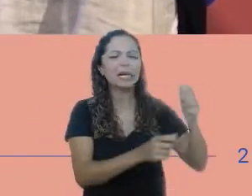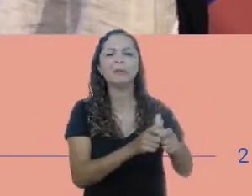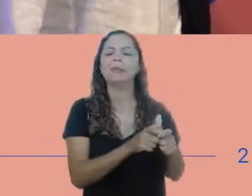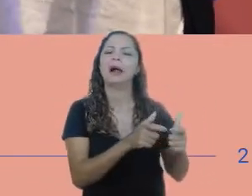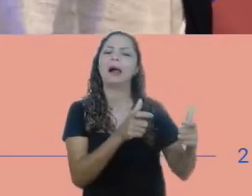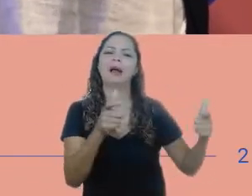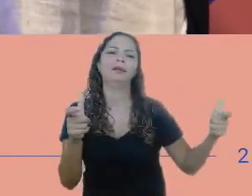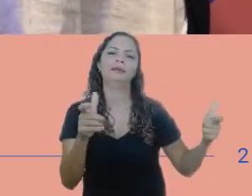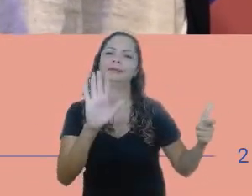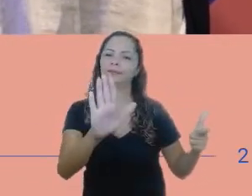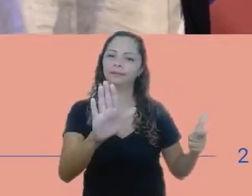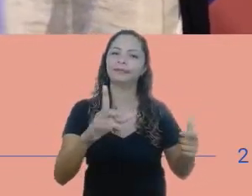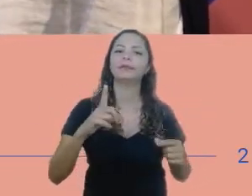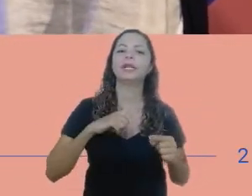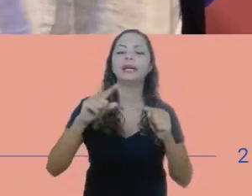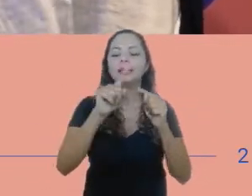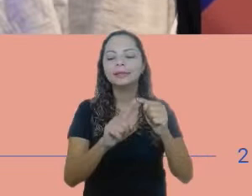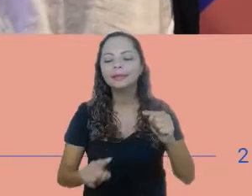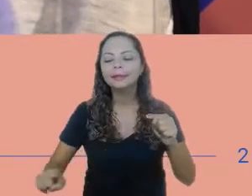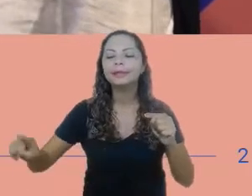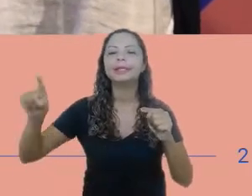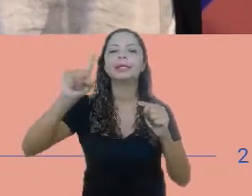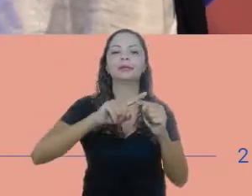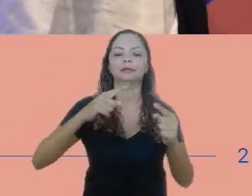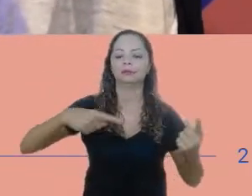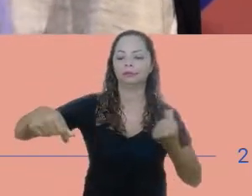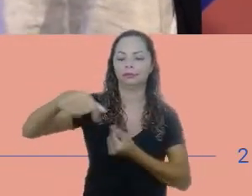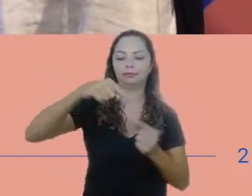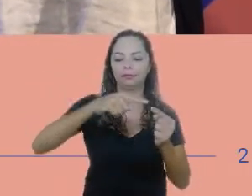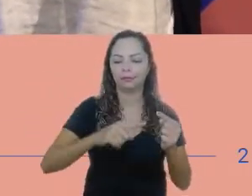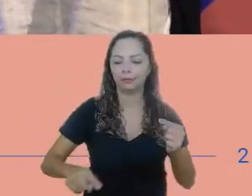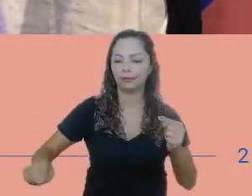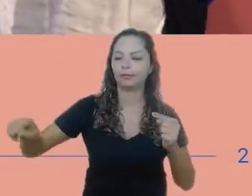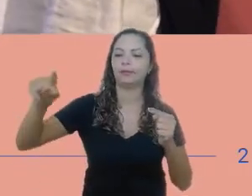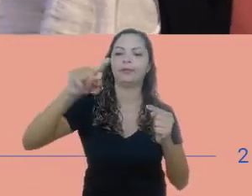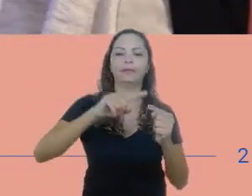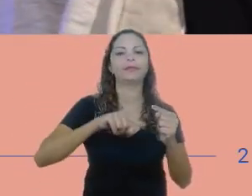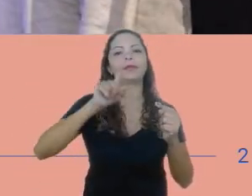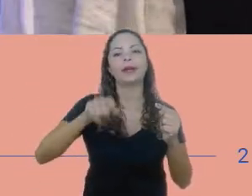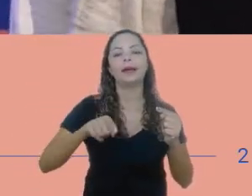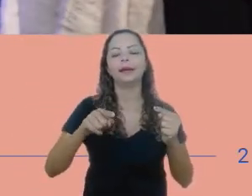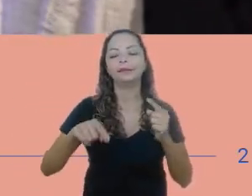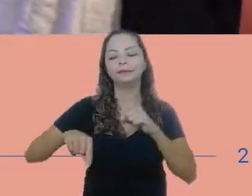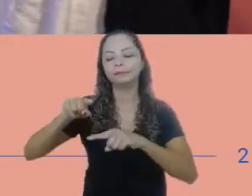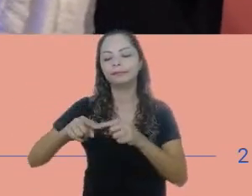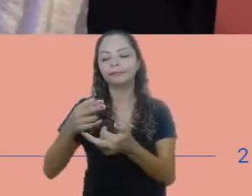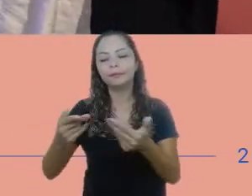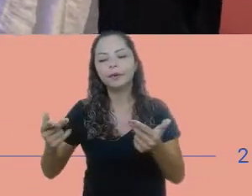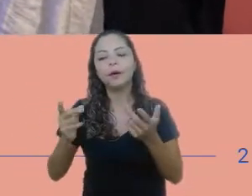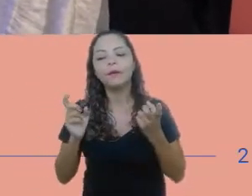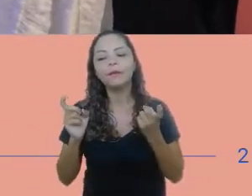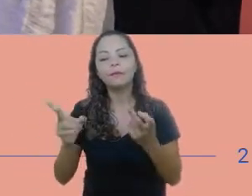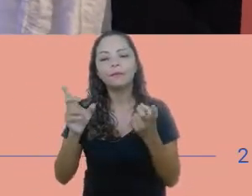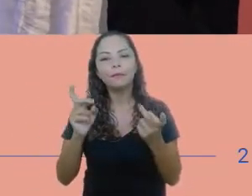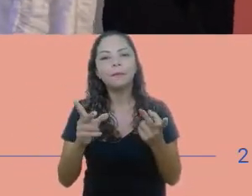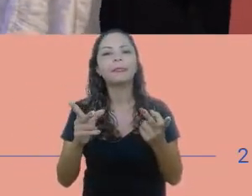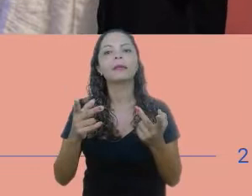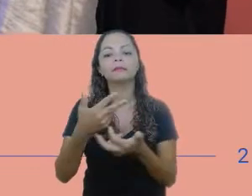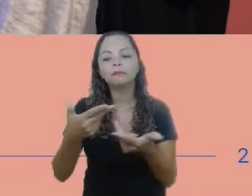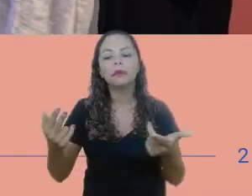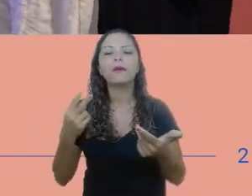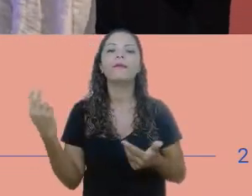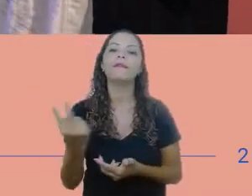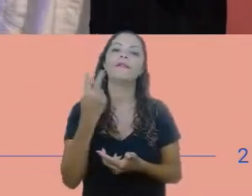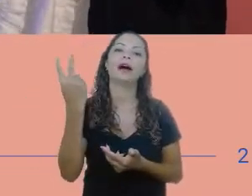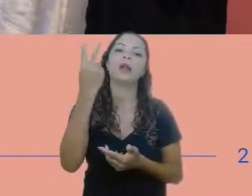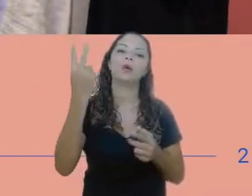ciclo reverso já é pensado de forma a Gerar valor na cadeia produtiva e veja aqui